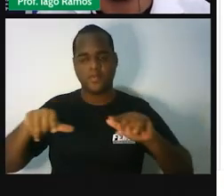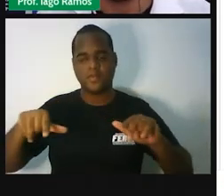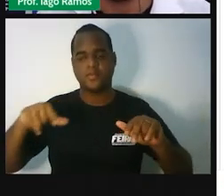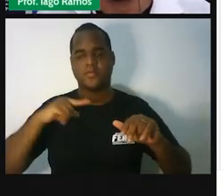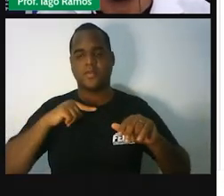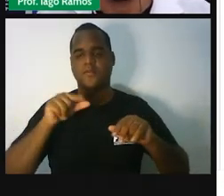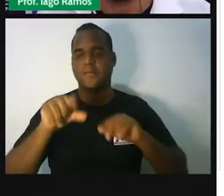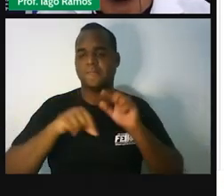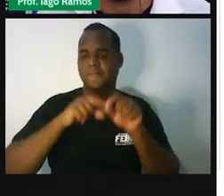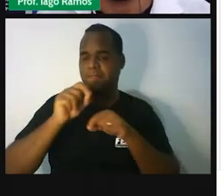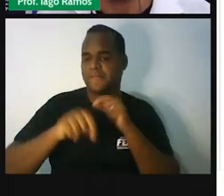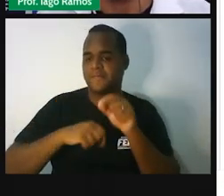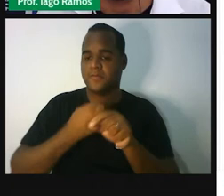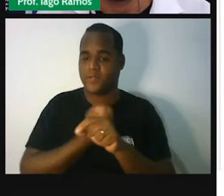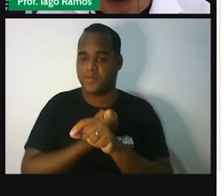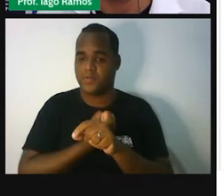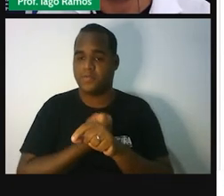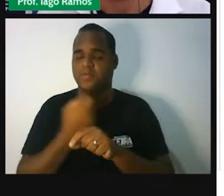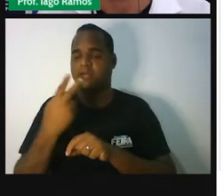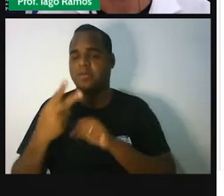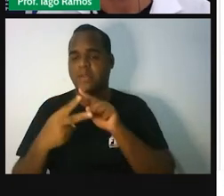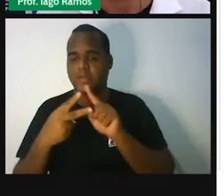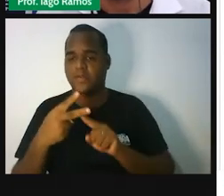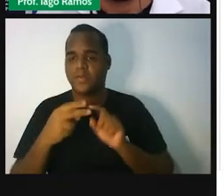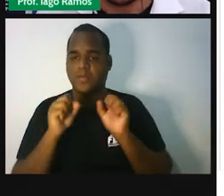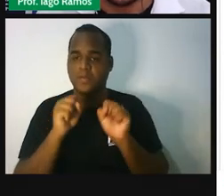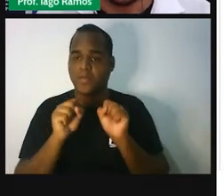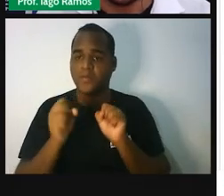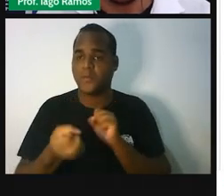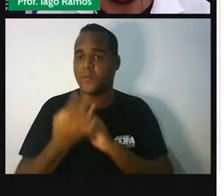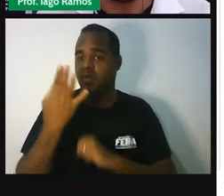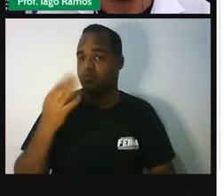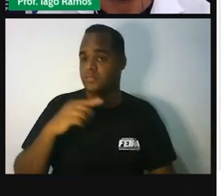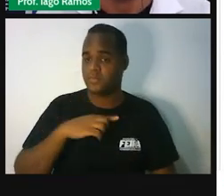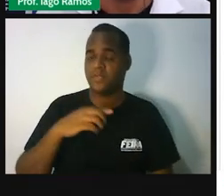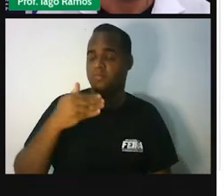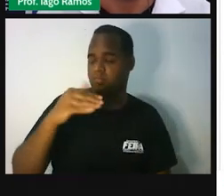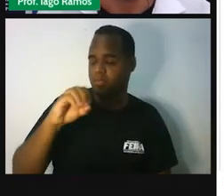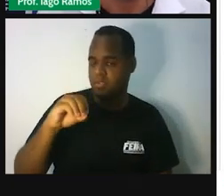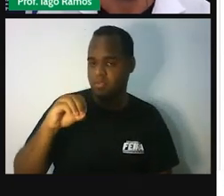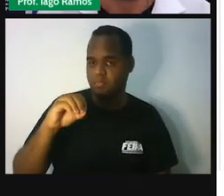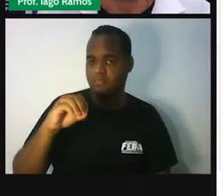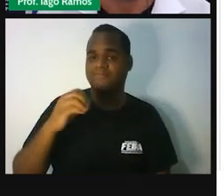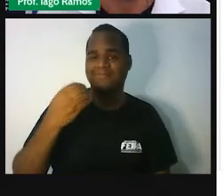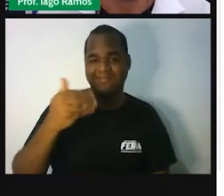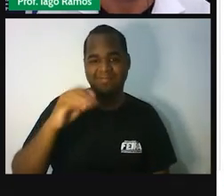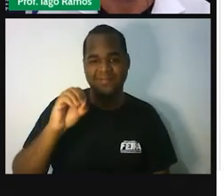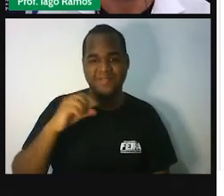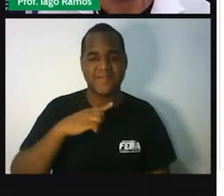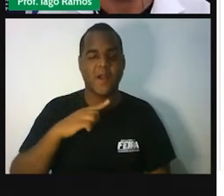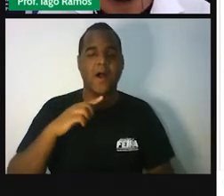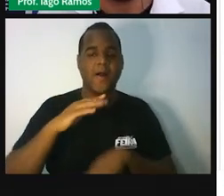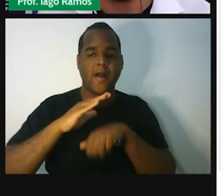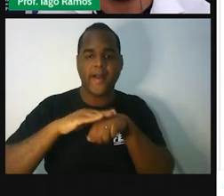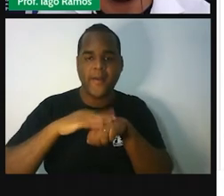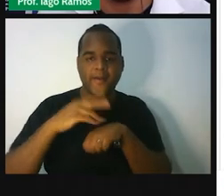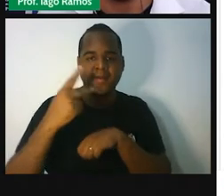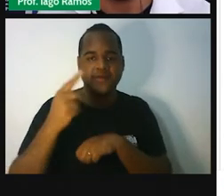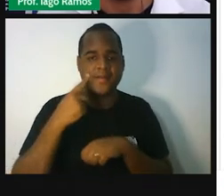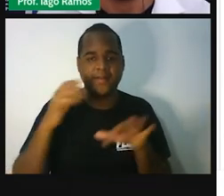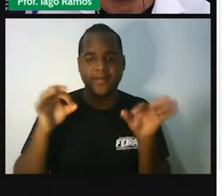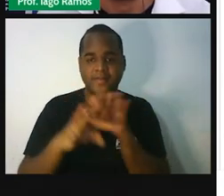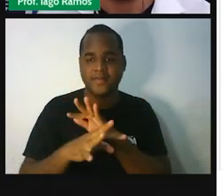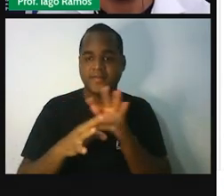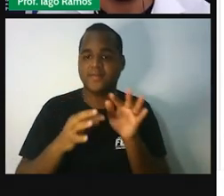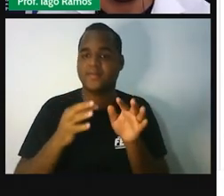para escolher esses dois números? Existem 10 opções. Então, eu já vou colocar ali para a gente encerrar essa